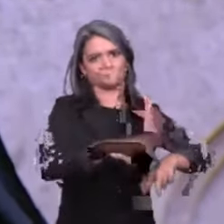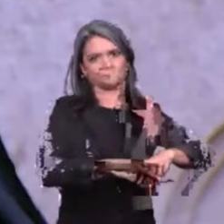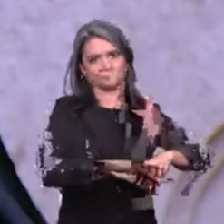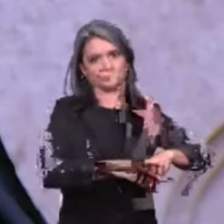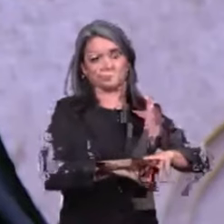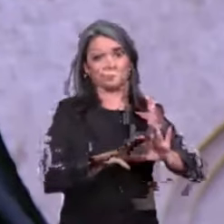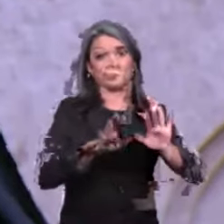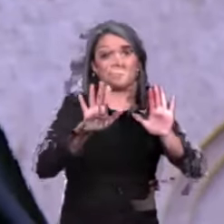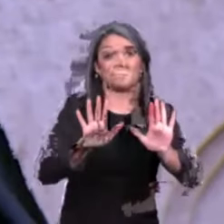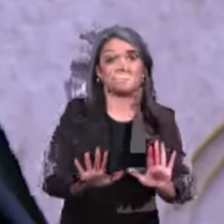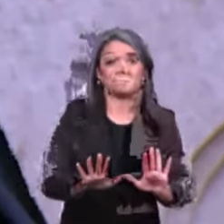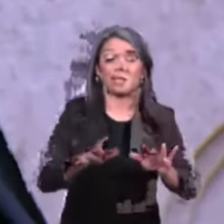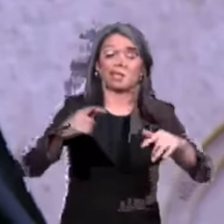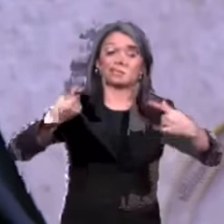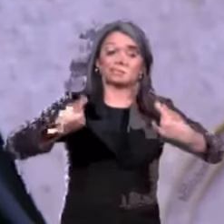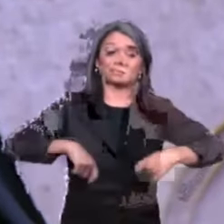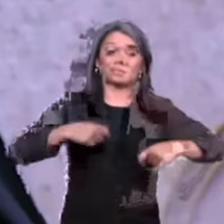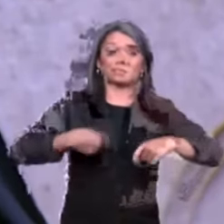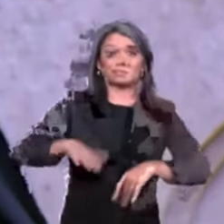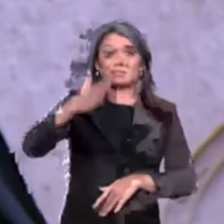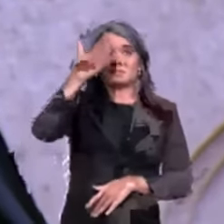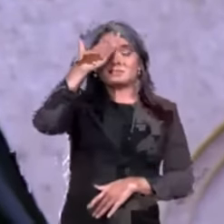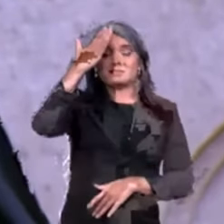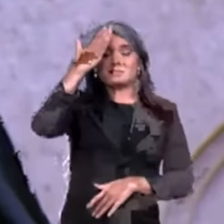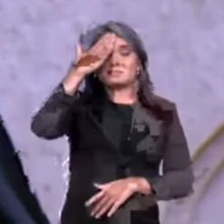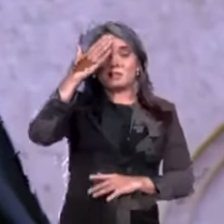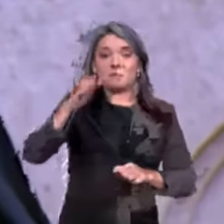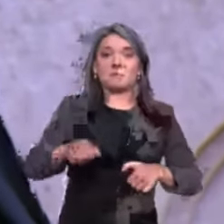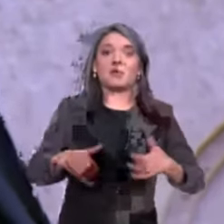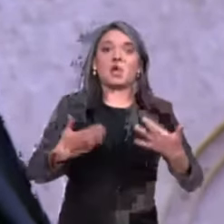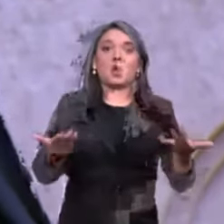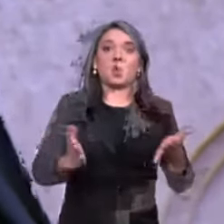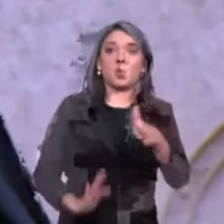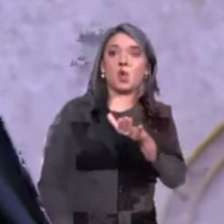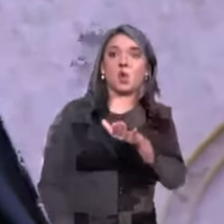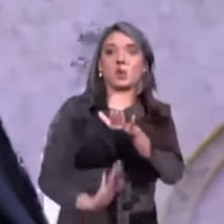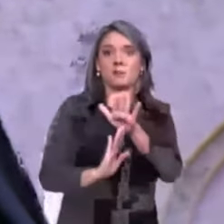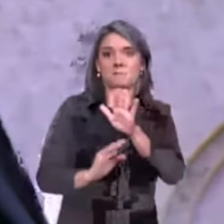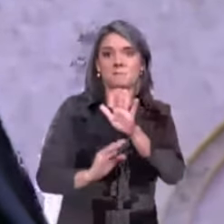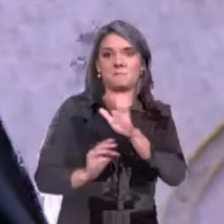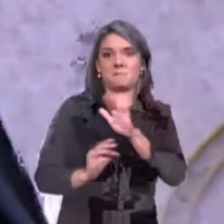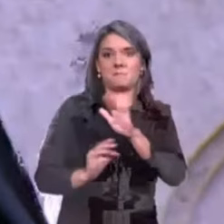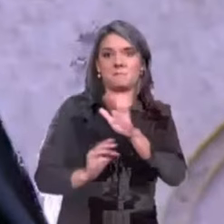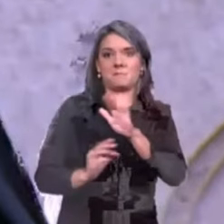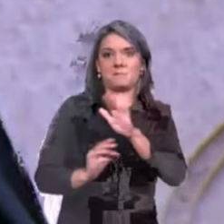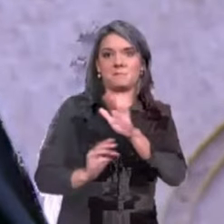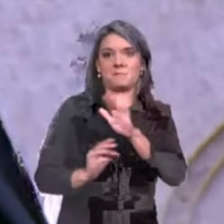não definirmos uma quantidade de maconha, que é o caso concreto,